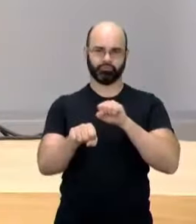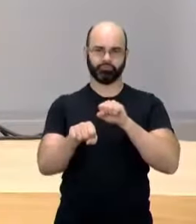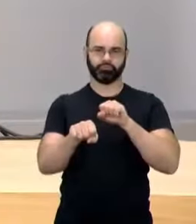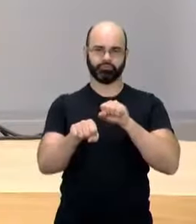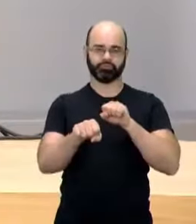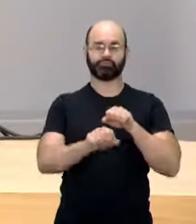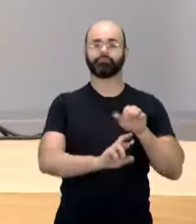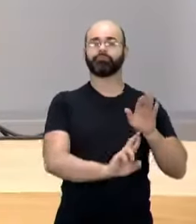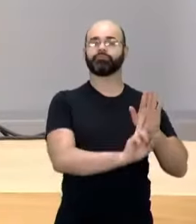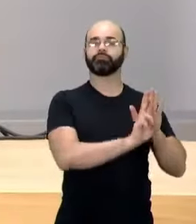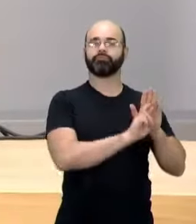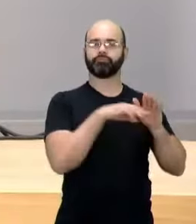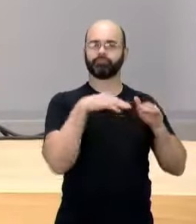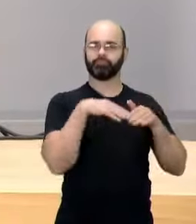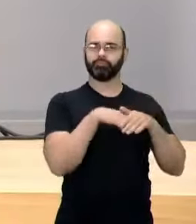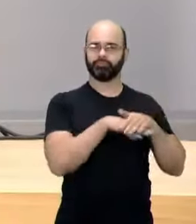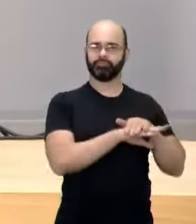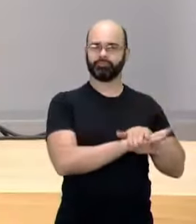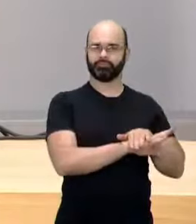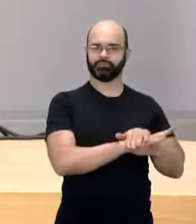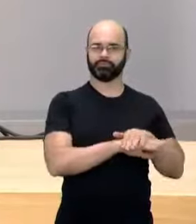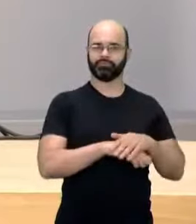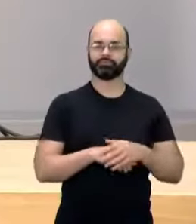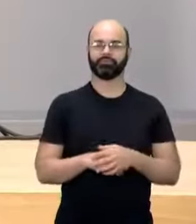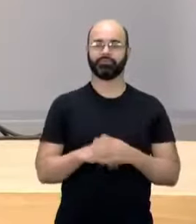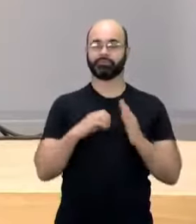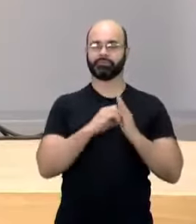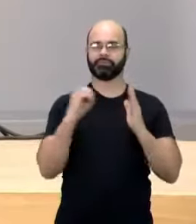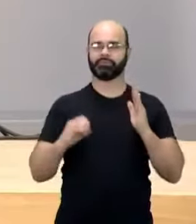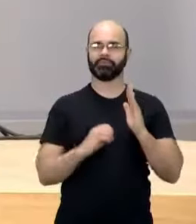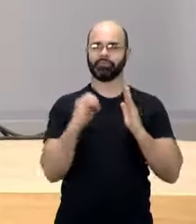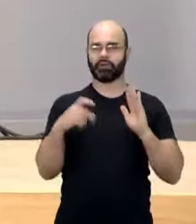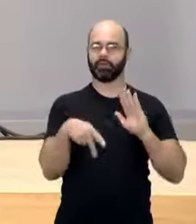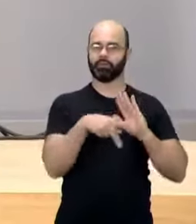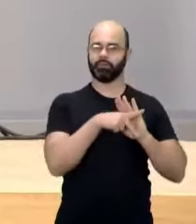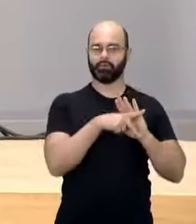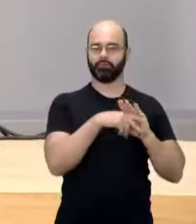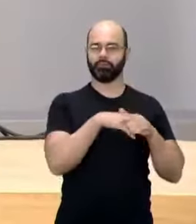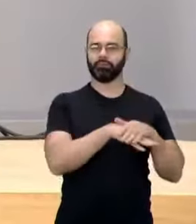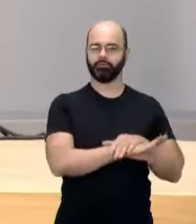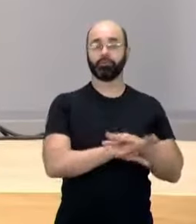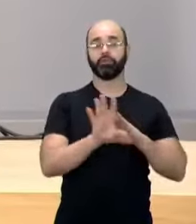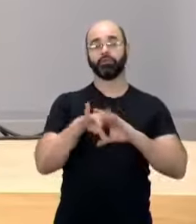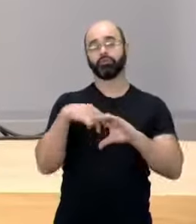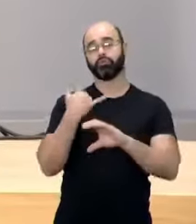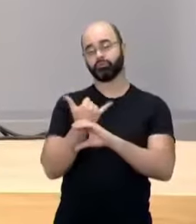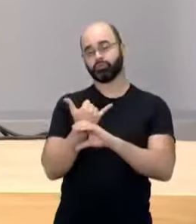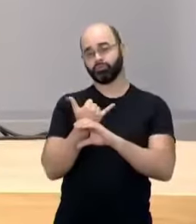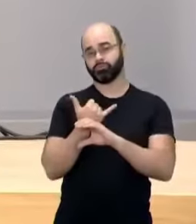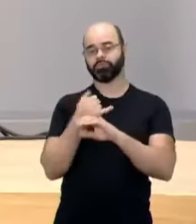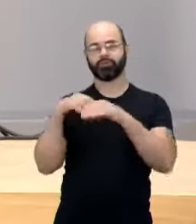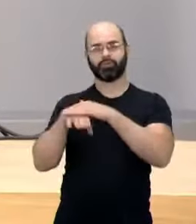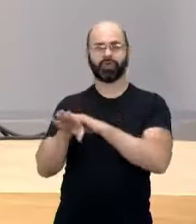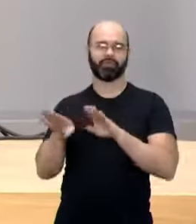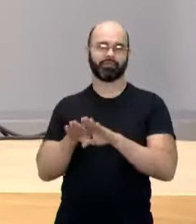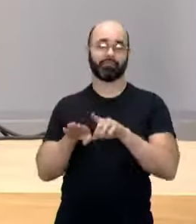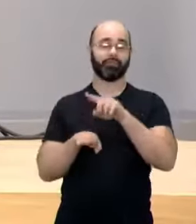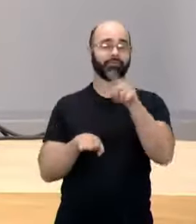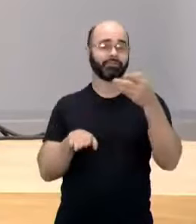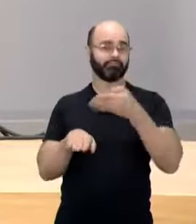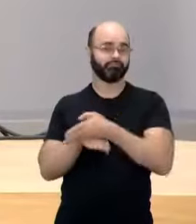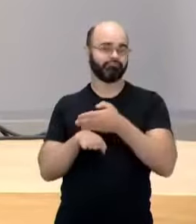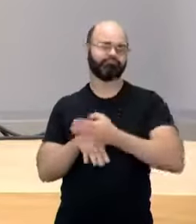no repositório do nosso centro de mídias e também no YouTube. É importante que vocês acessem, porque como a